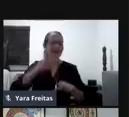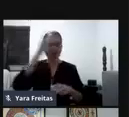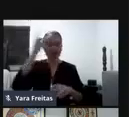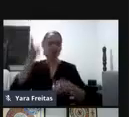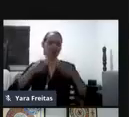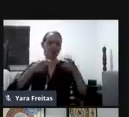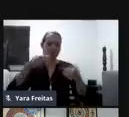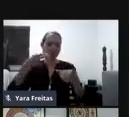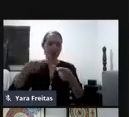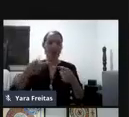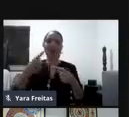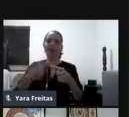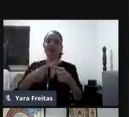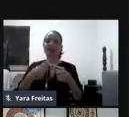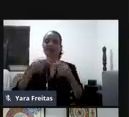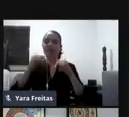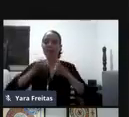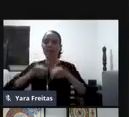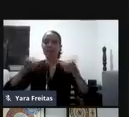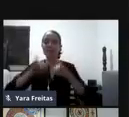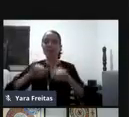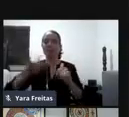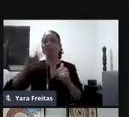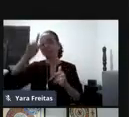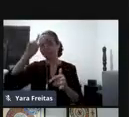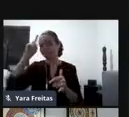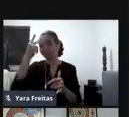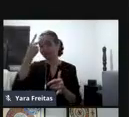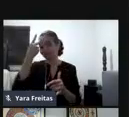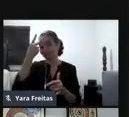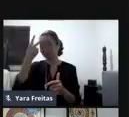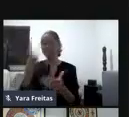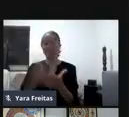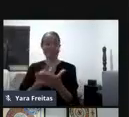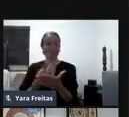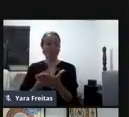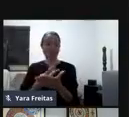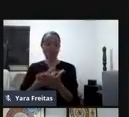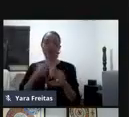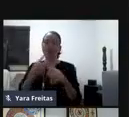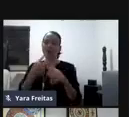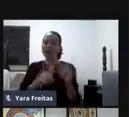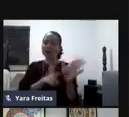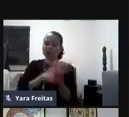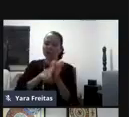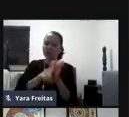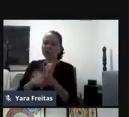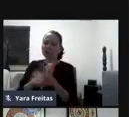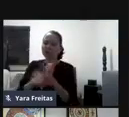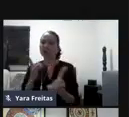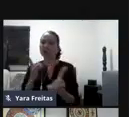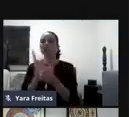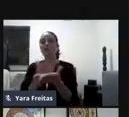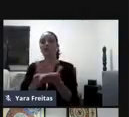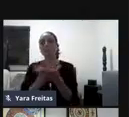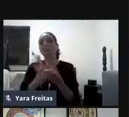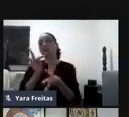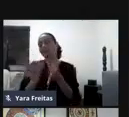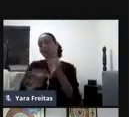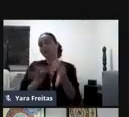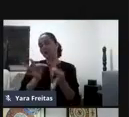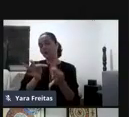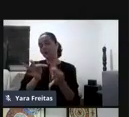propagandas enganosas, certo? A partir do momento que a pessoa tem o diagnóstico, é que a gente inicia o tratamento.